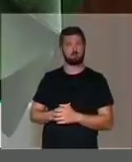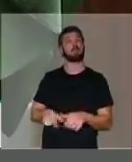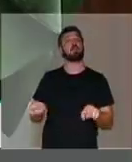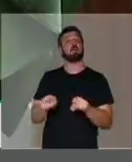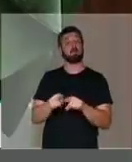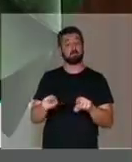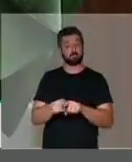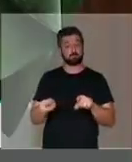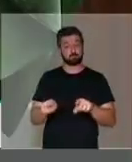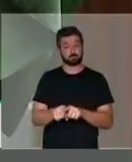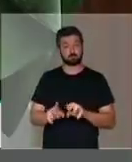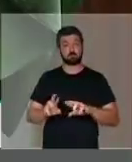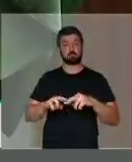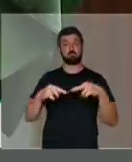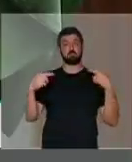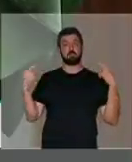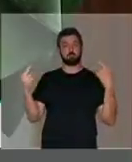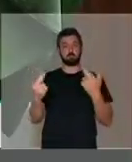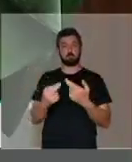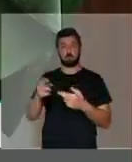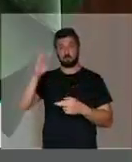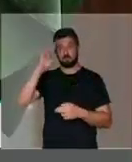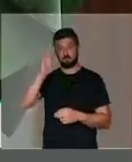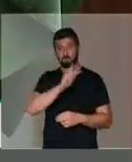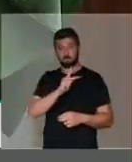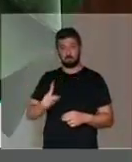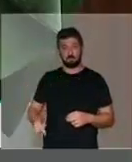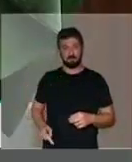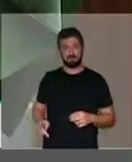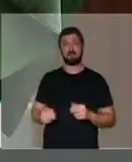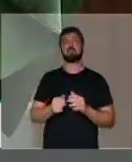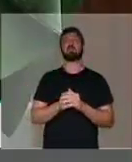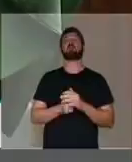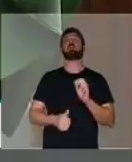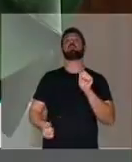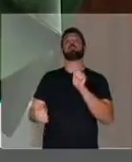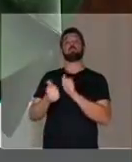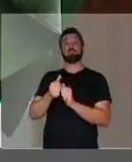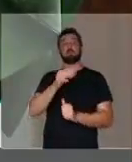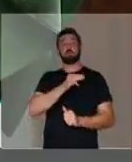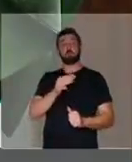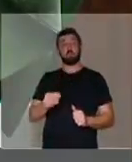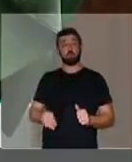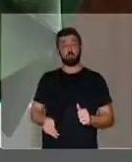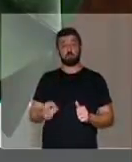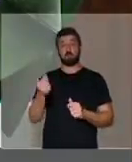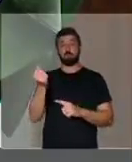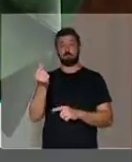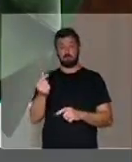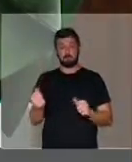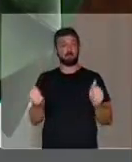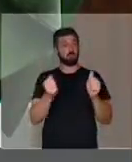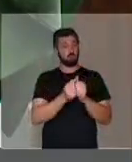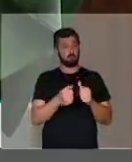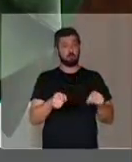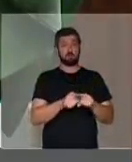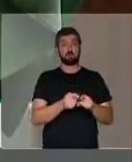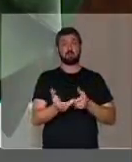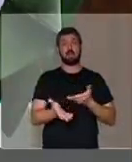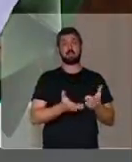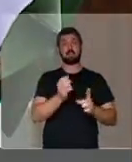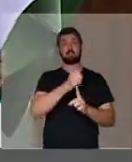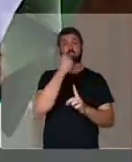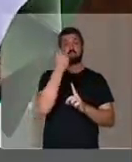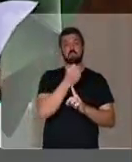Registro ainda a reunião do senhor Presidente da República, juntamente com os ministros da Fazenda e da